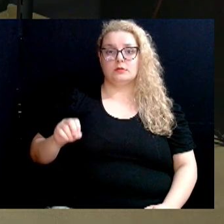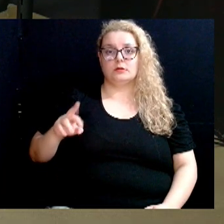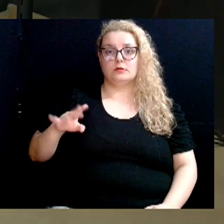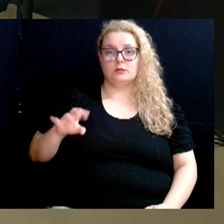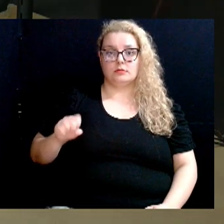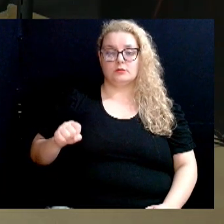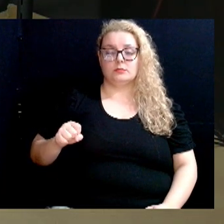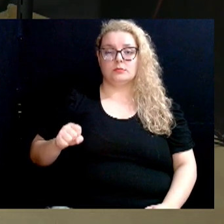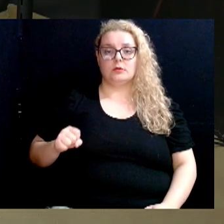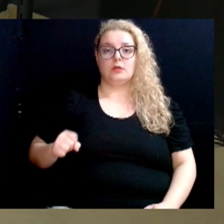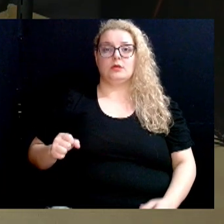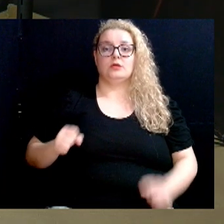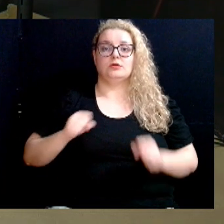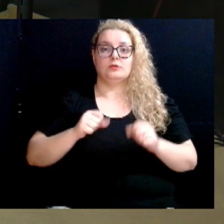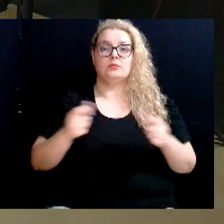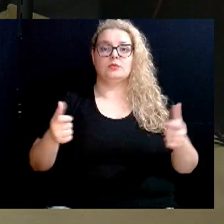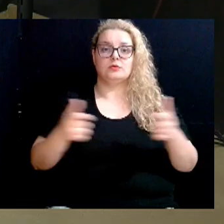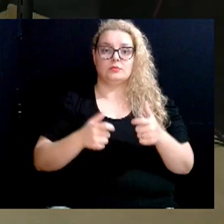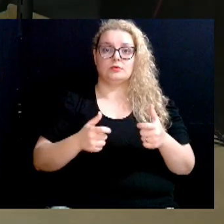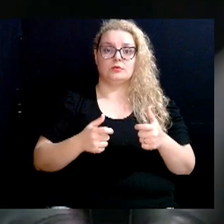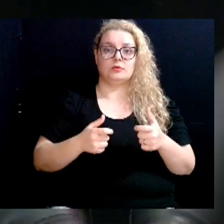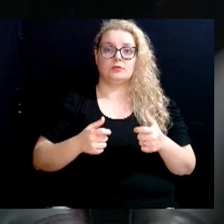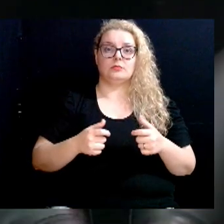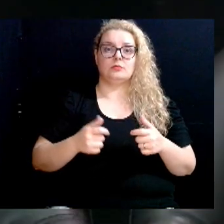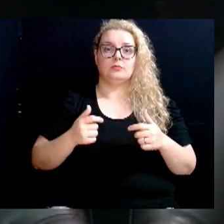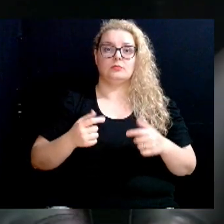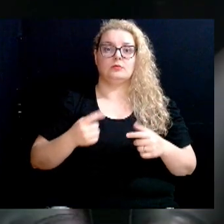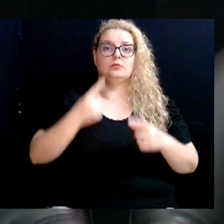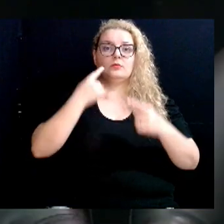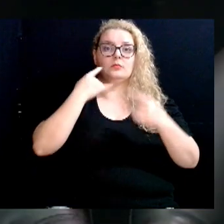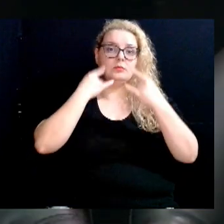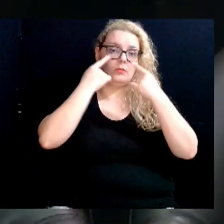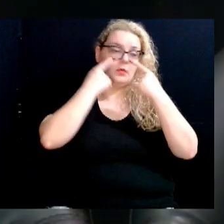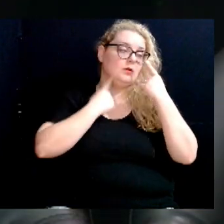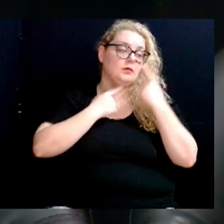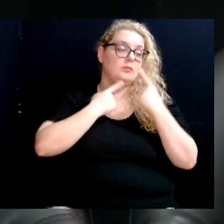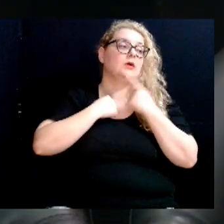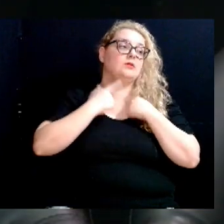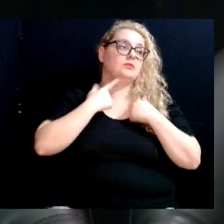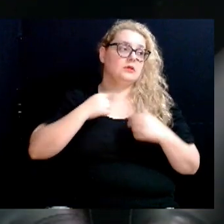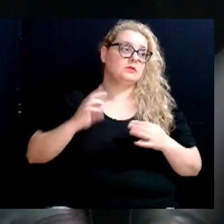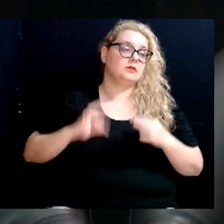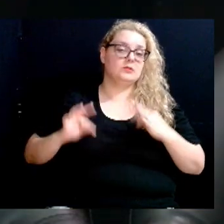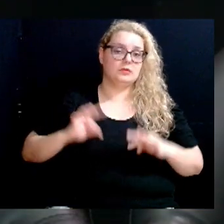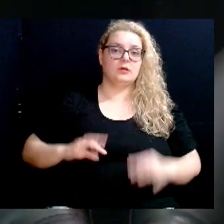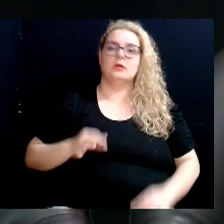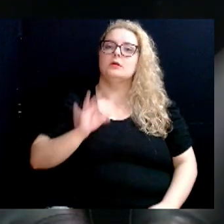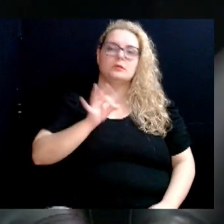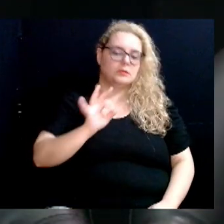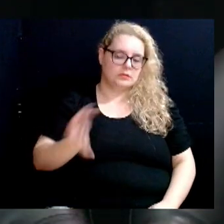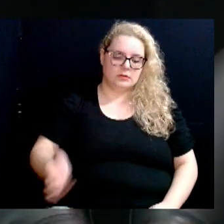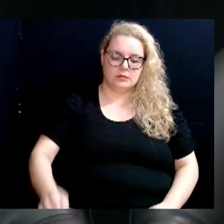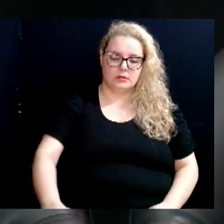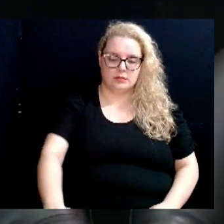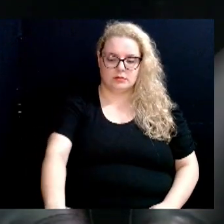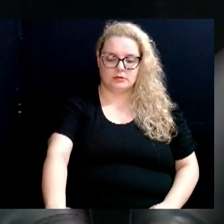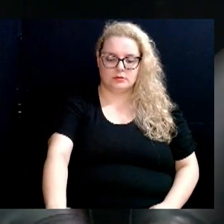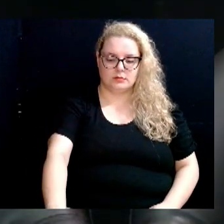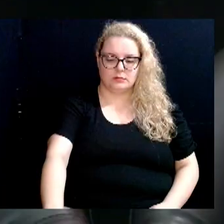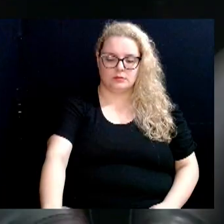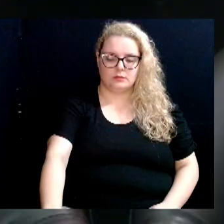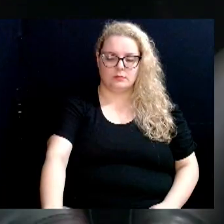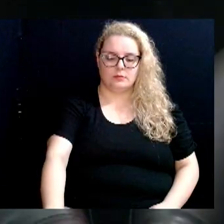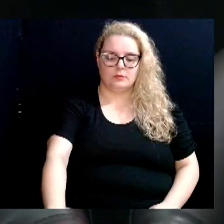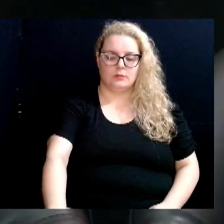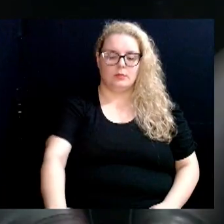para o desejo, Carol? Com certeza. Isso aí, né, a gente não tem dúvidas. Especialmente em relacionamentos mais